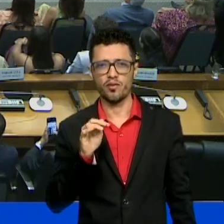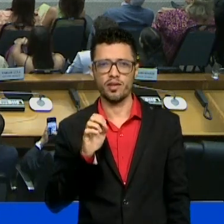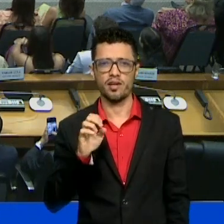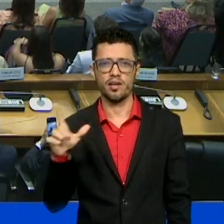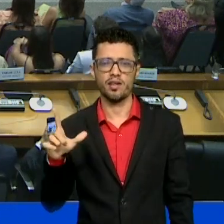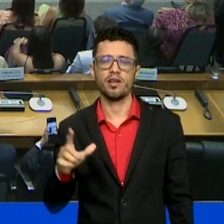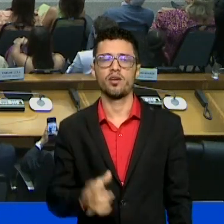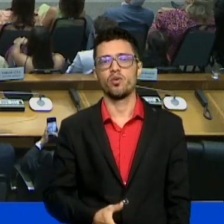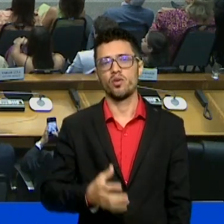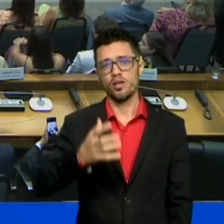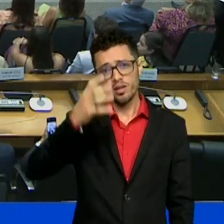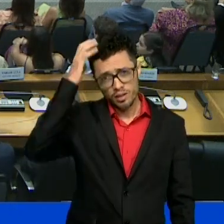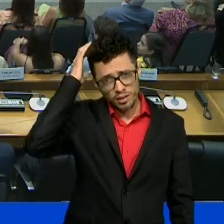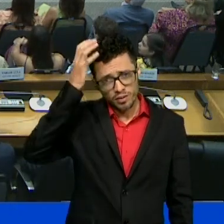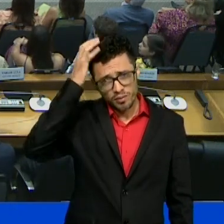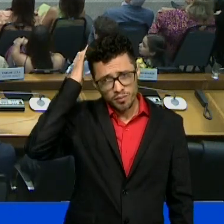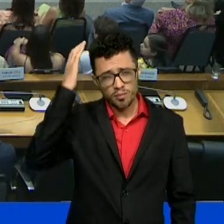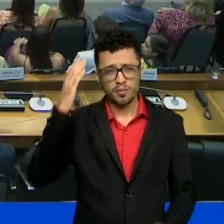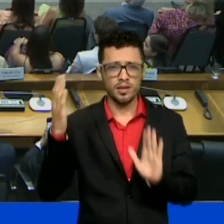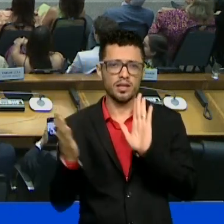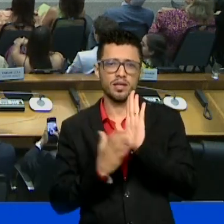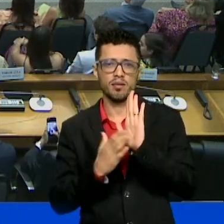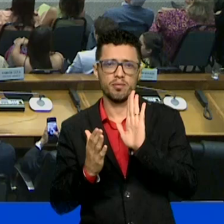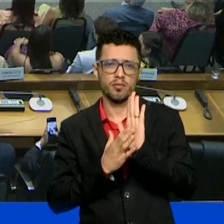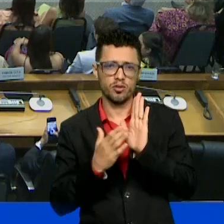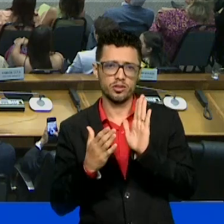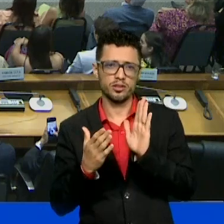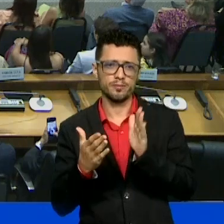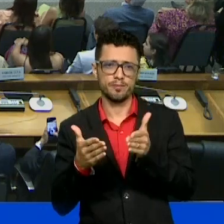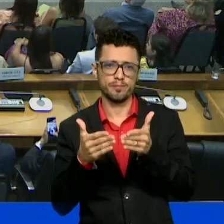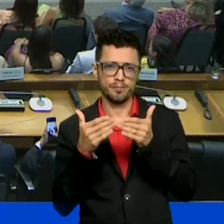Evangelista pela proposição desta homenagem.